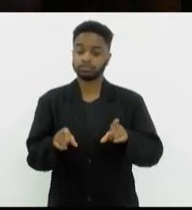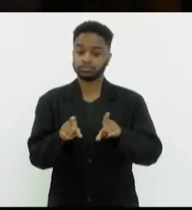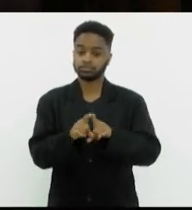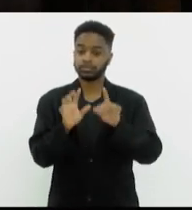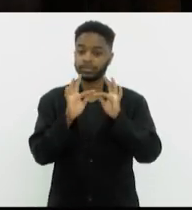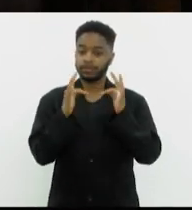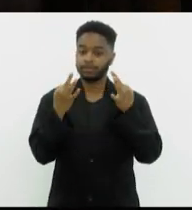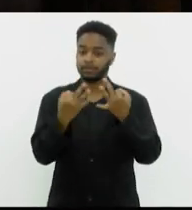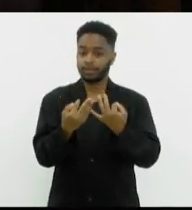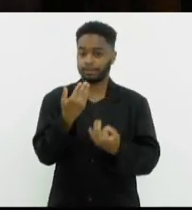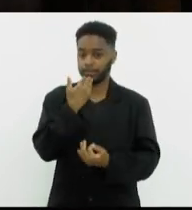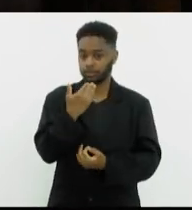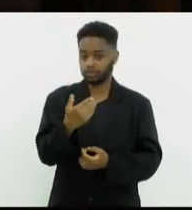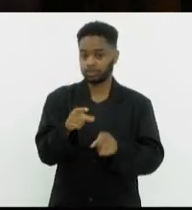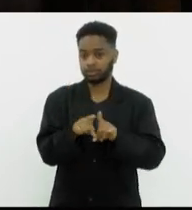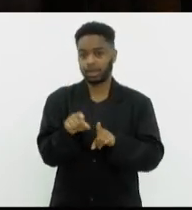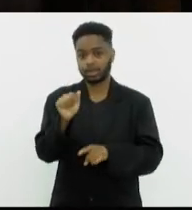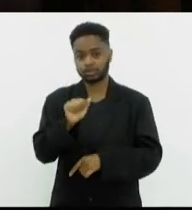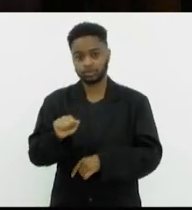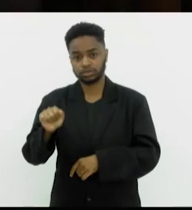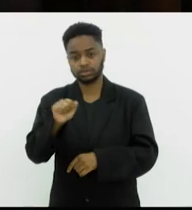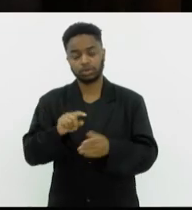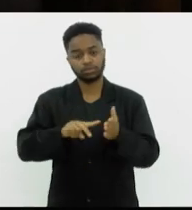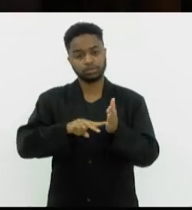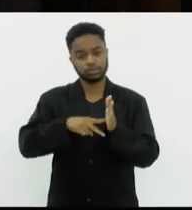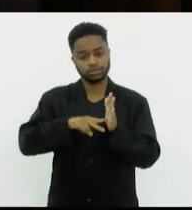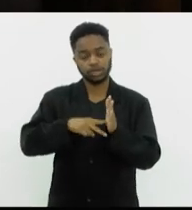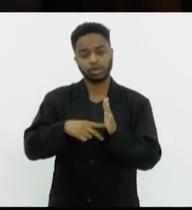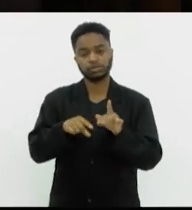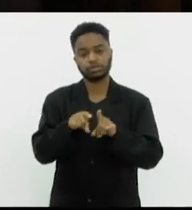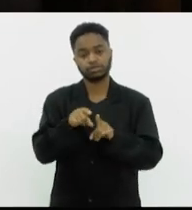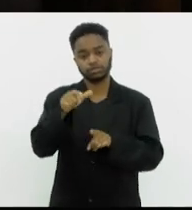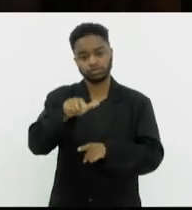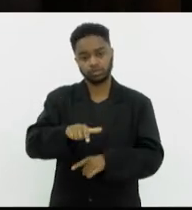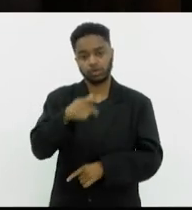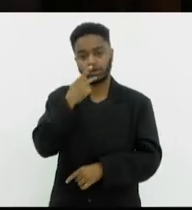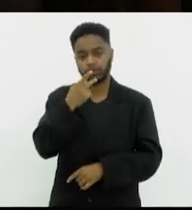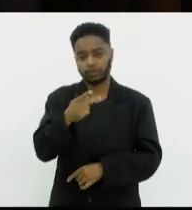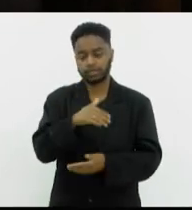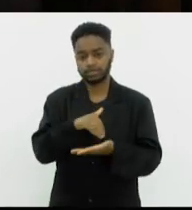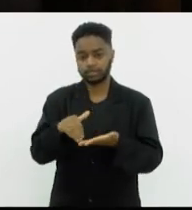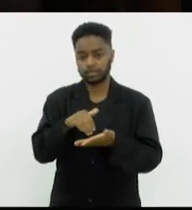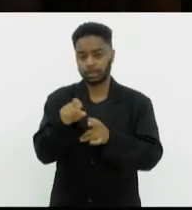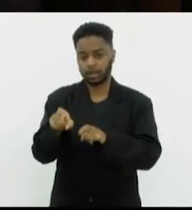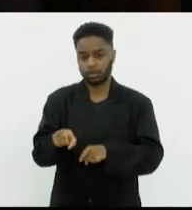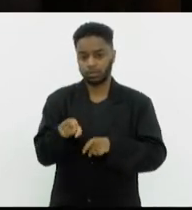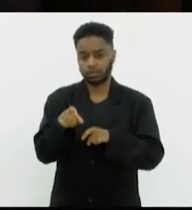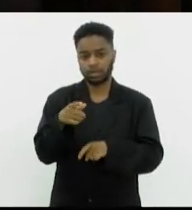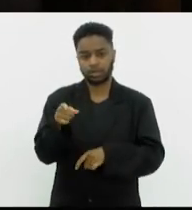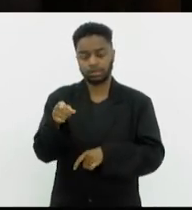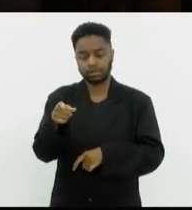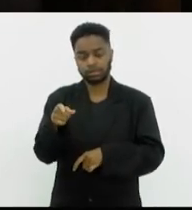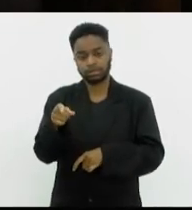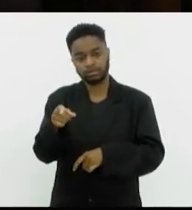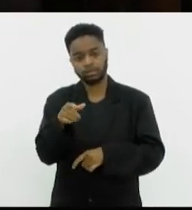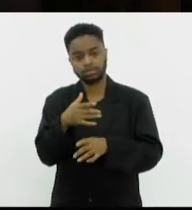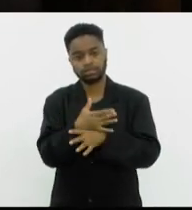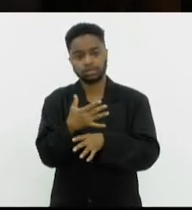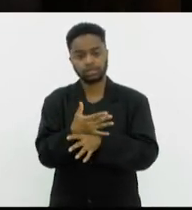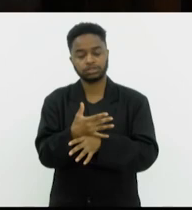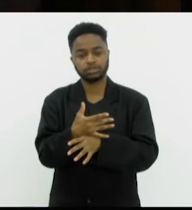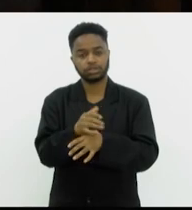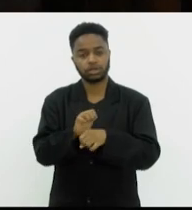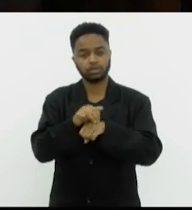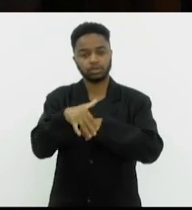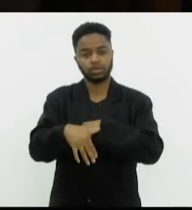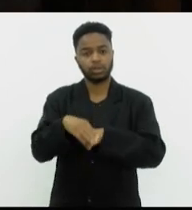das associações, dos sindicatos, outra vez cito, né, a Secretaria de Agricultura do município de Cachoeiras de Macacu,